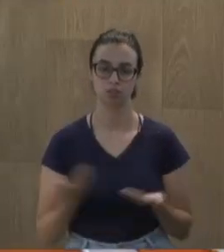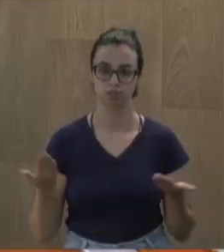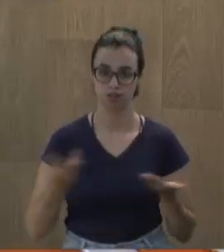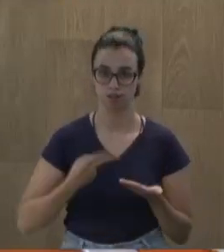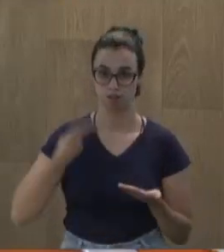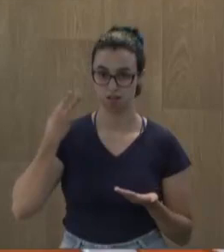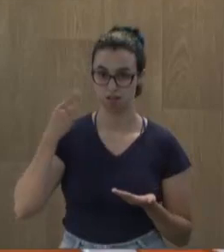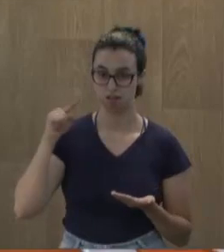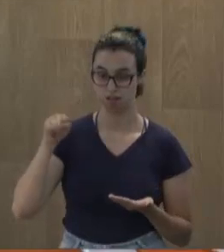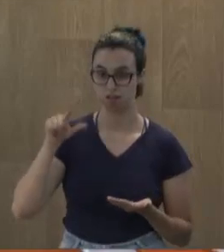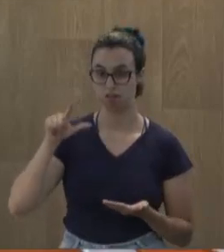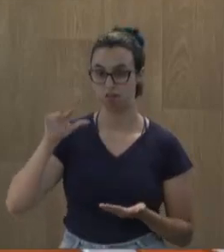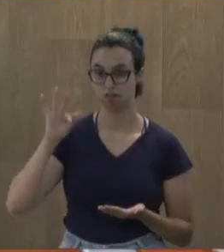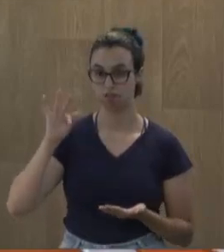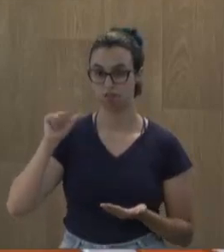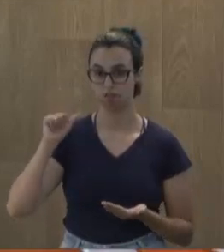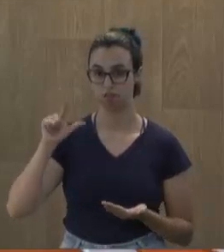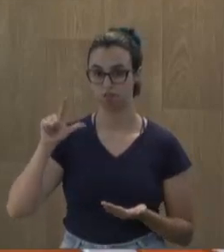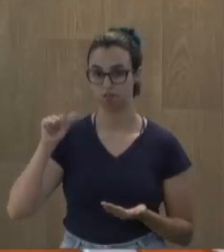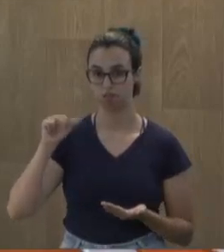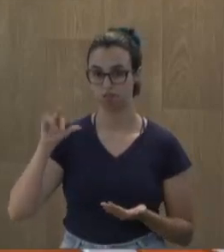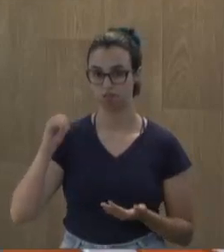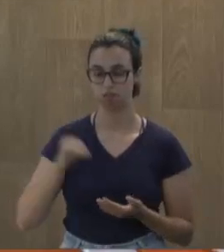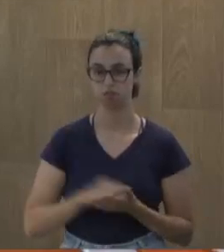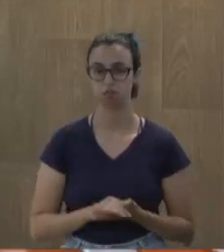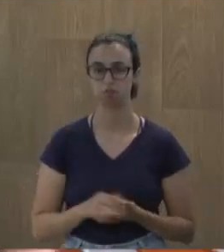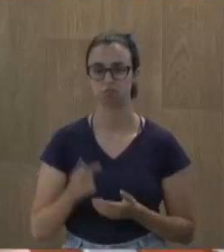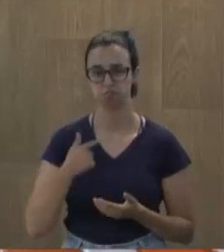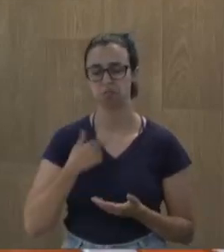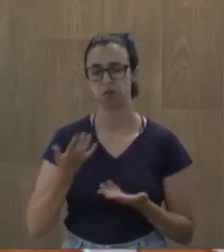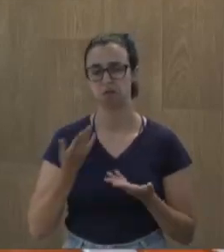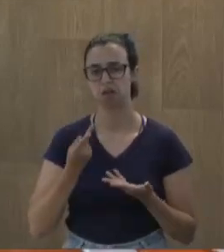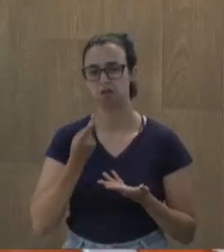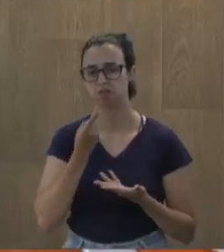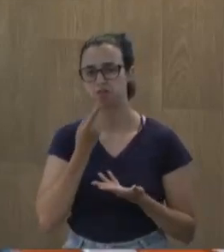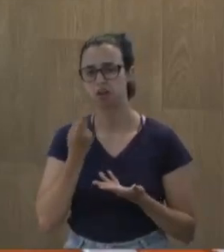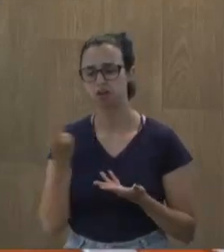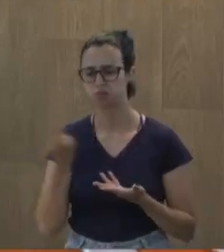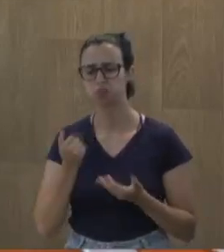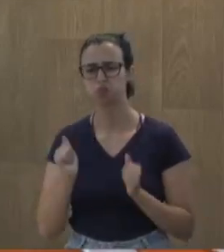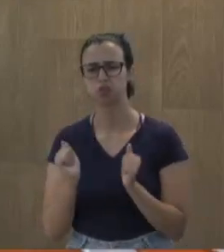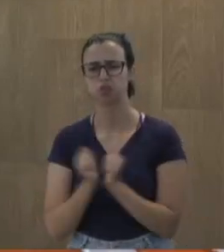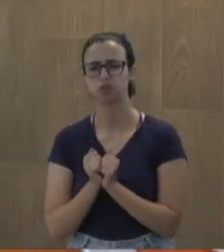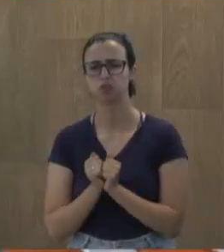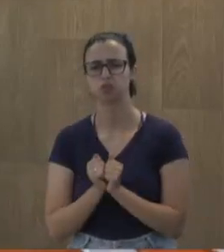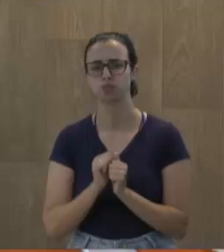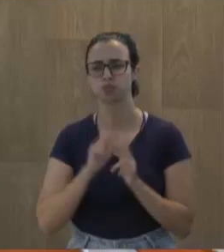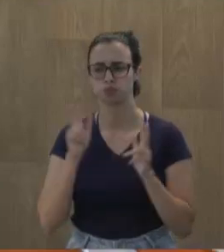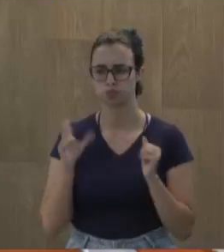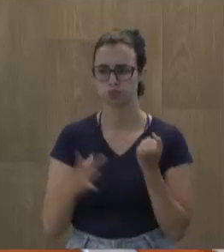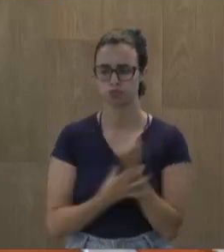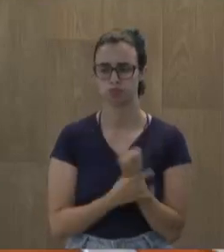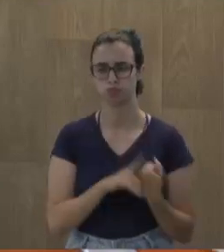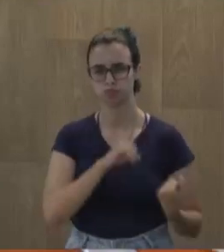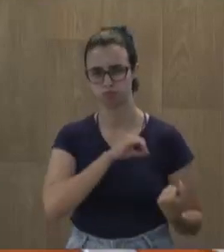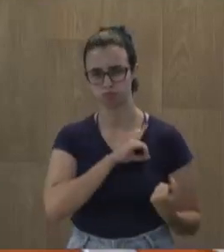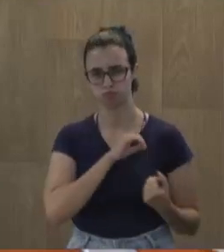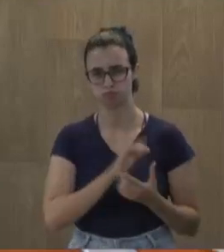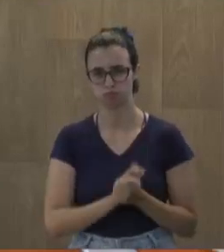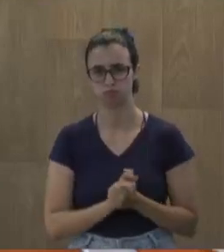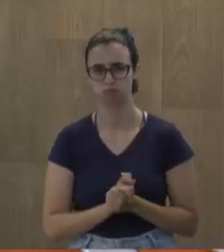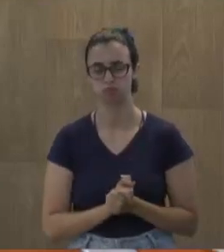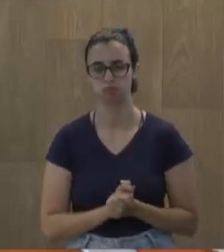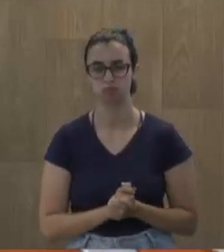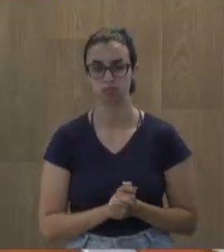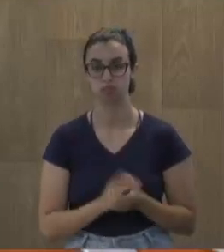Vereador ele tem pegado essa bandeira e eu estou levantando novamente essa bandeira levantei a semana retrasada essa bandeira da Segurança